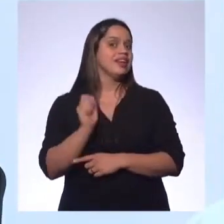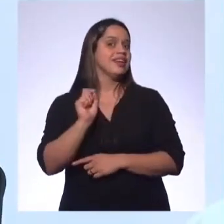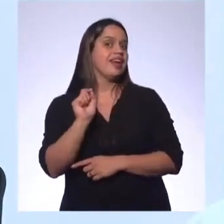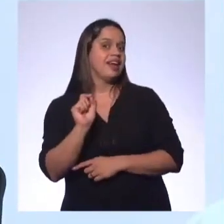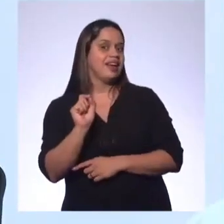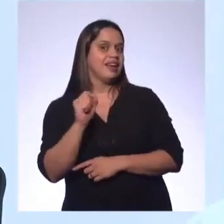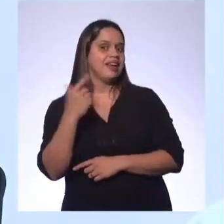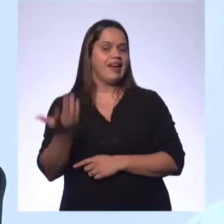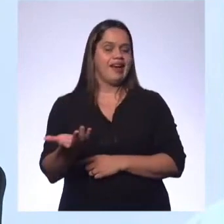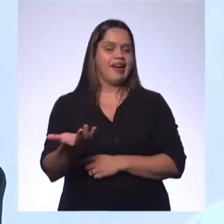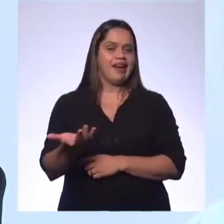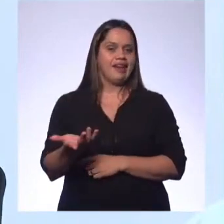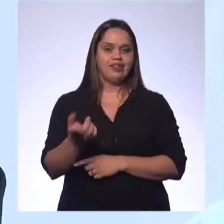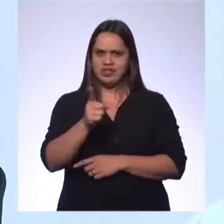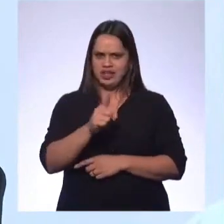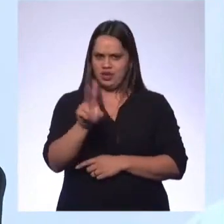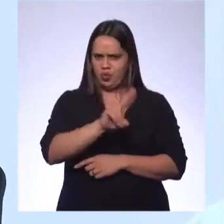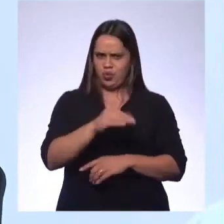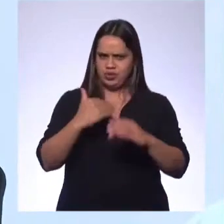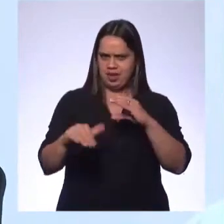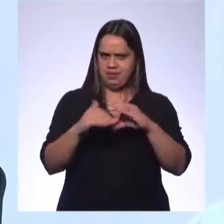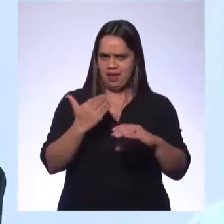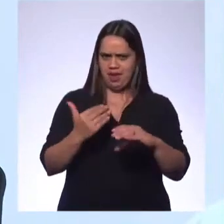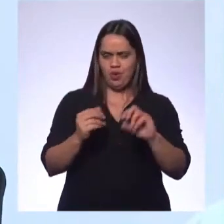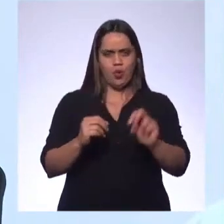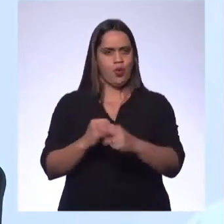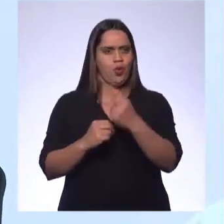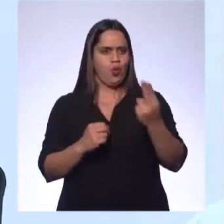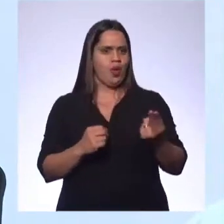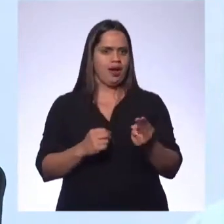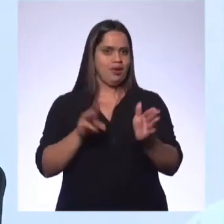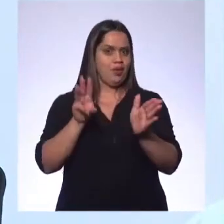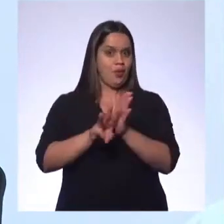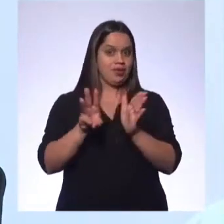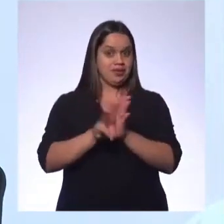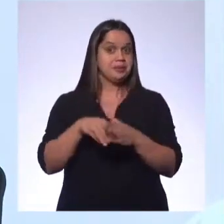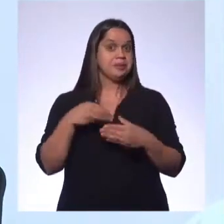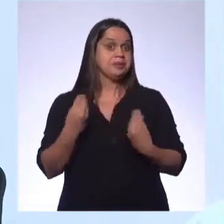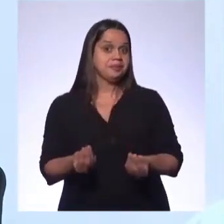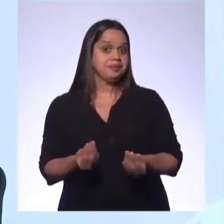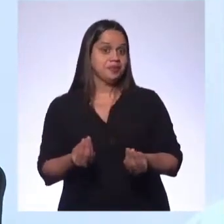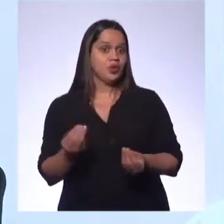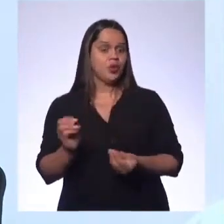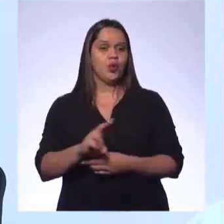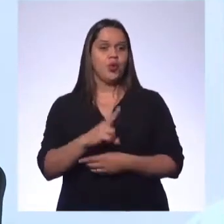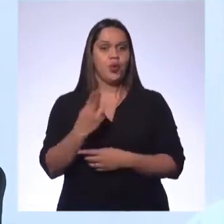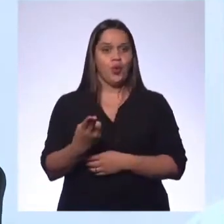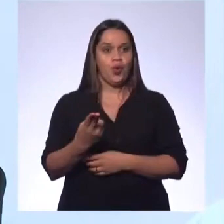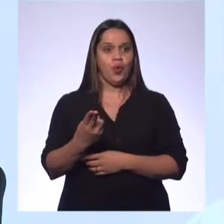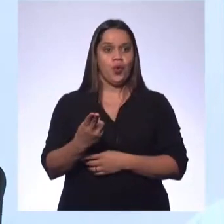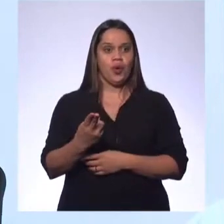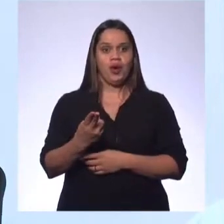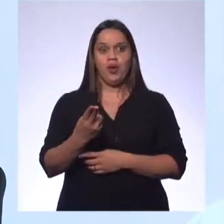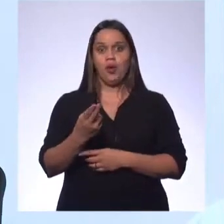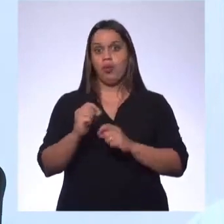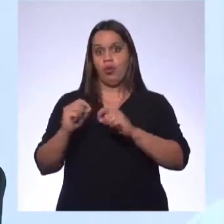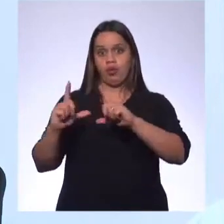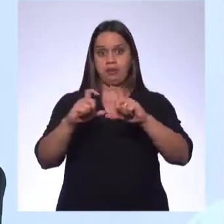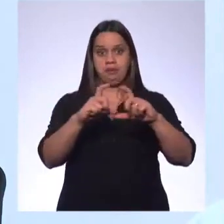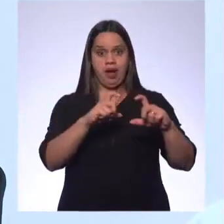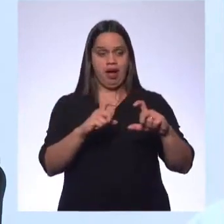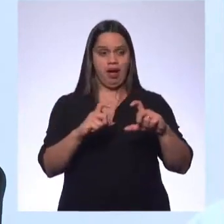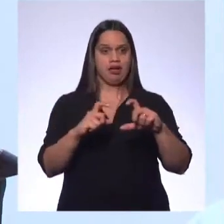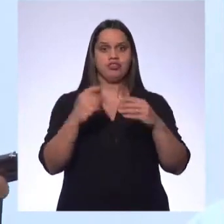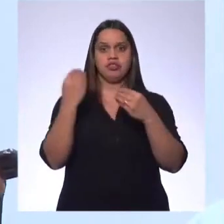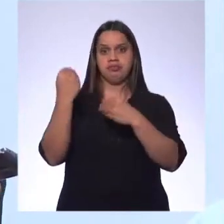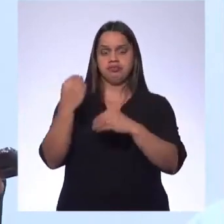aí, conta pra gente. Vocês se comunicam por e-mail ou pelo WhatsApp, aquele outro, né? Ou por imagens, porque, gente,